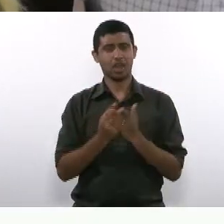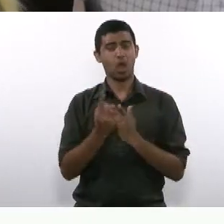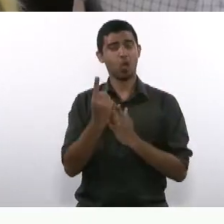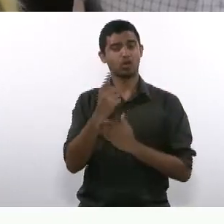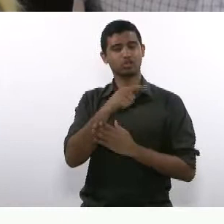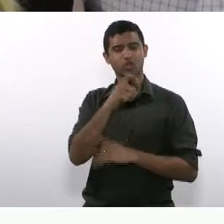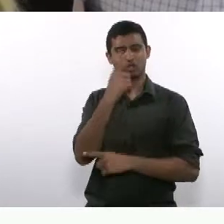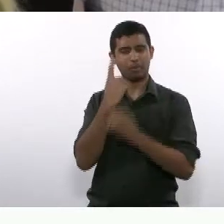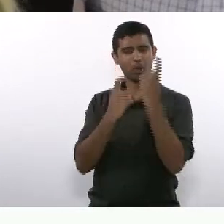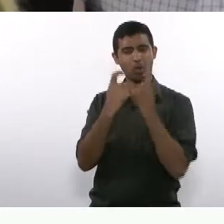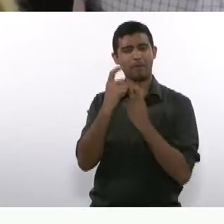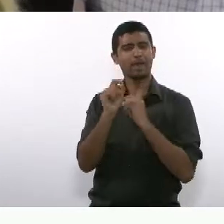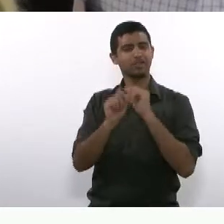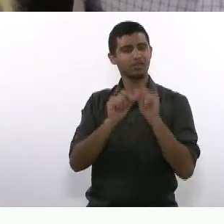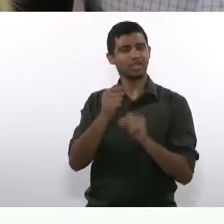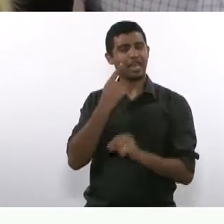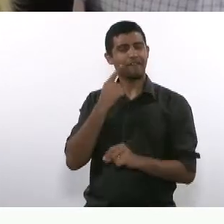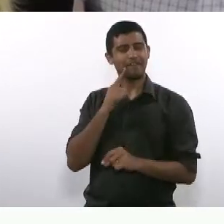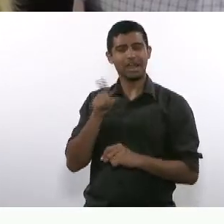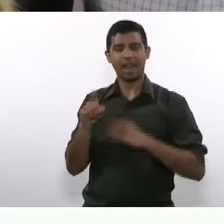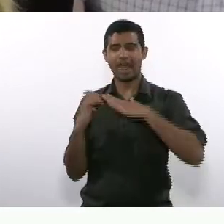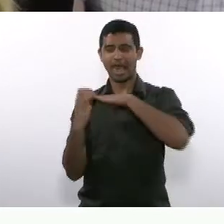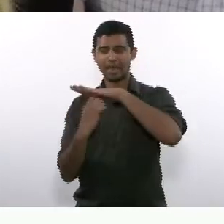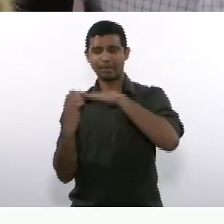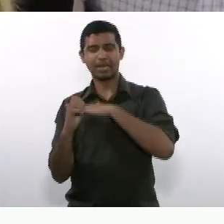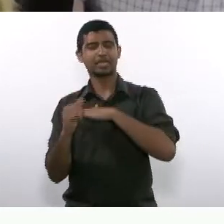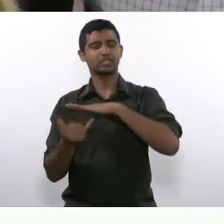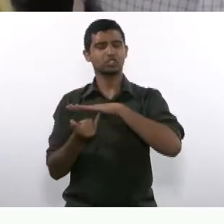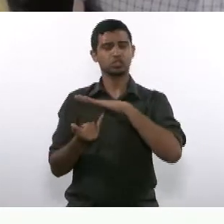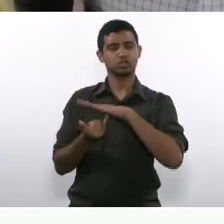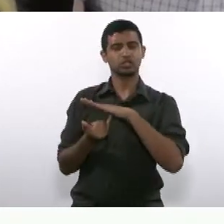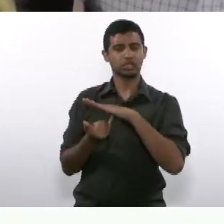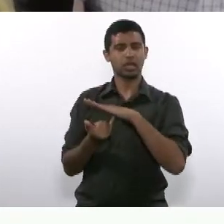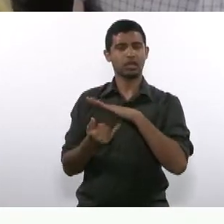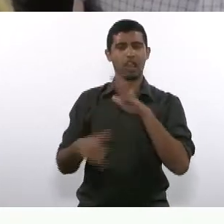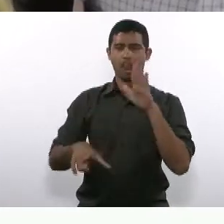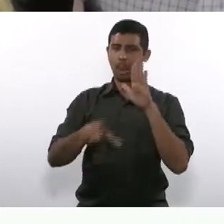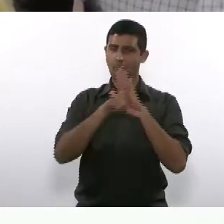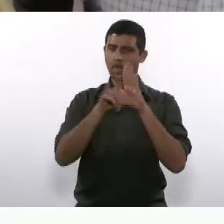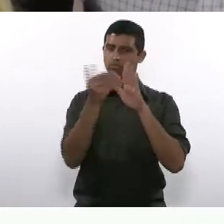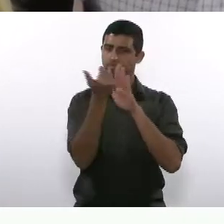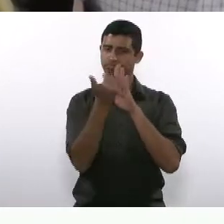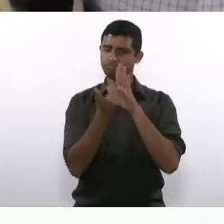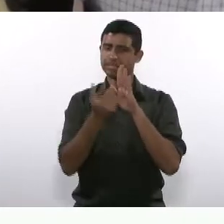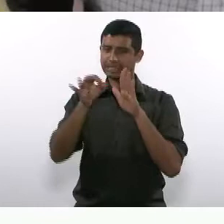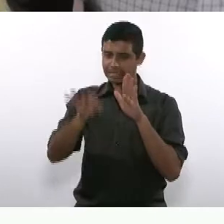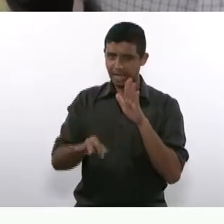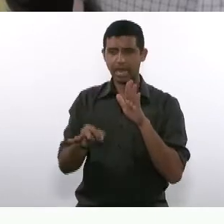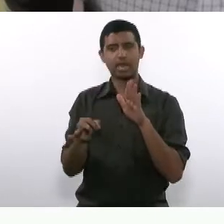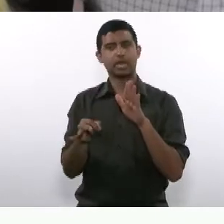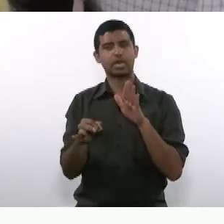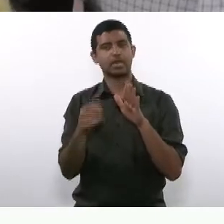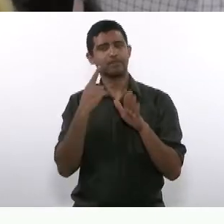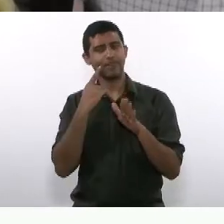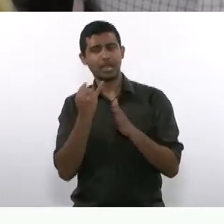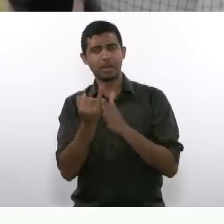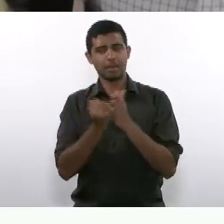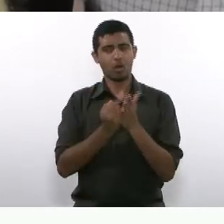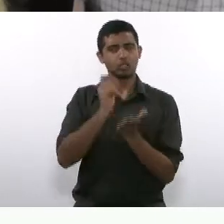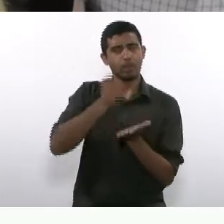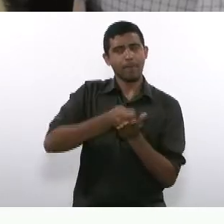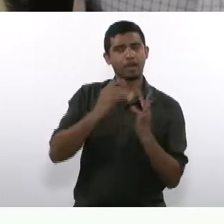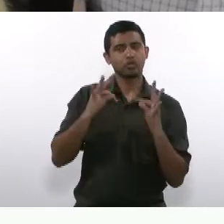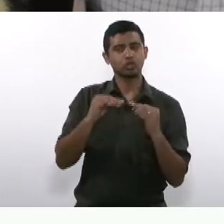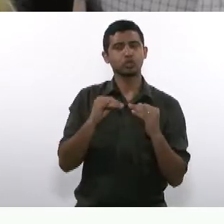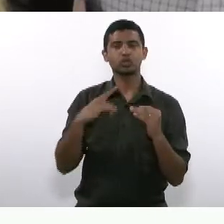cuidado é de ver se a empresa, a instituição está em dia com as suas obrigações com o Estado, se ela não é devedora de impostos e se ela